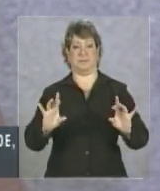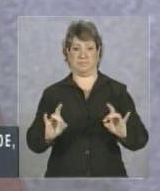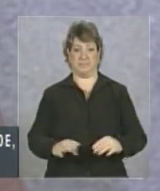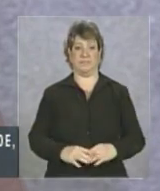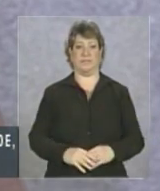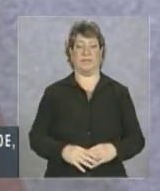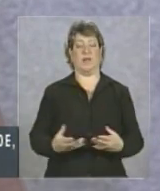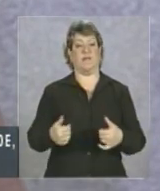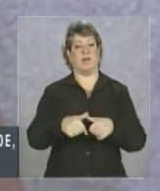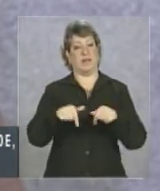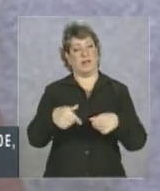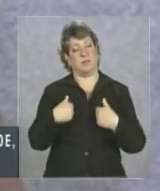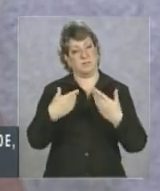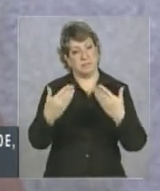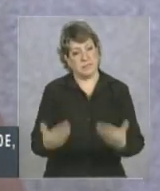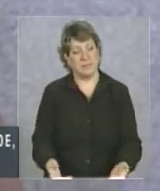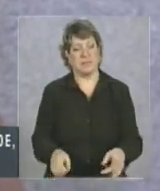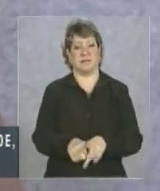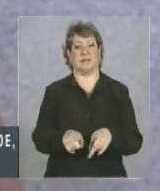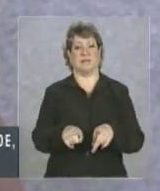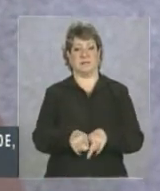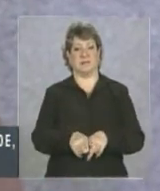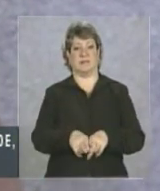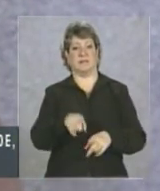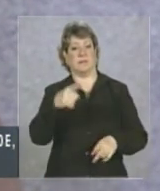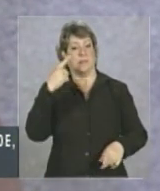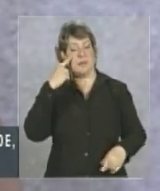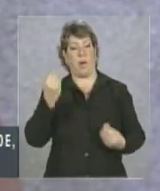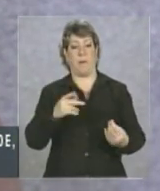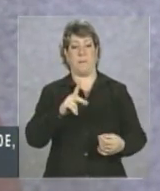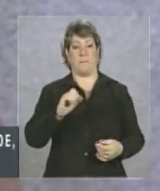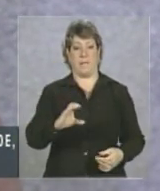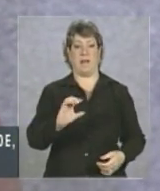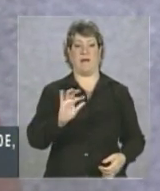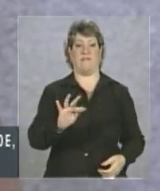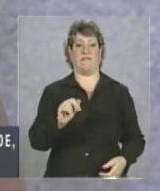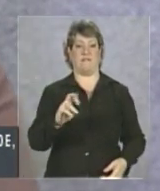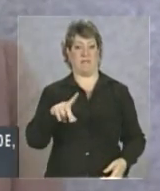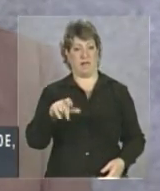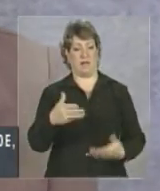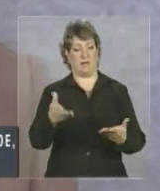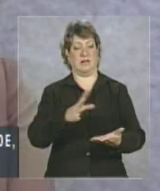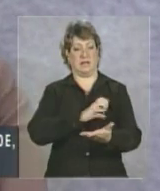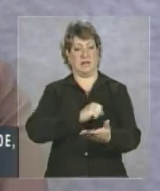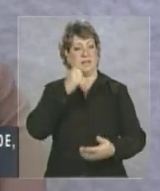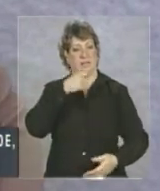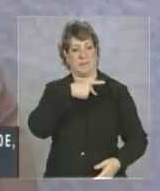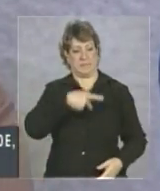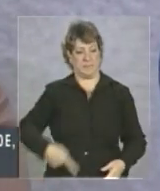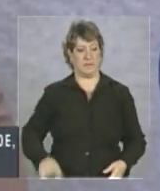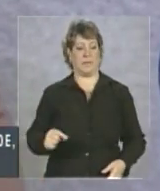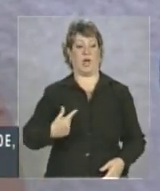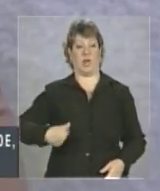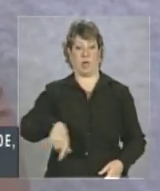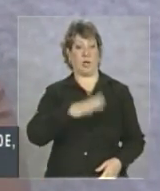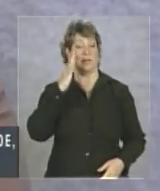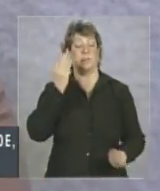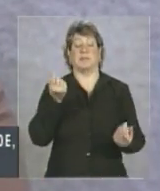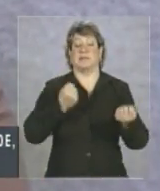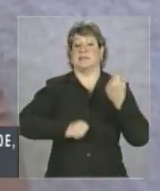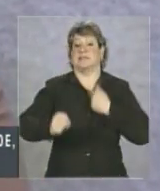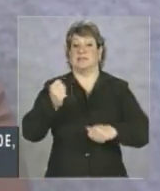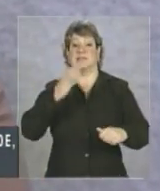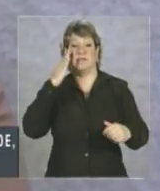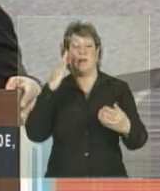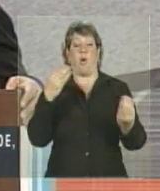Então, deixo aqui também essa provocação à nossa querida presidenta para saber, porque nós estamos muito ansiosos